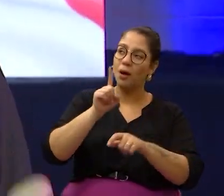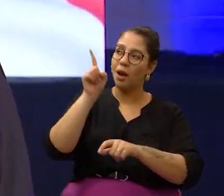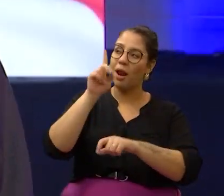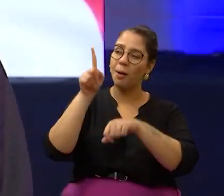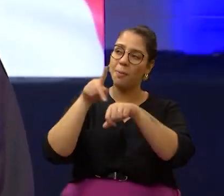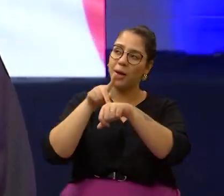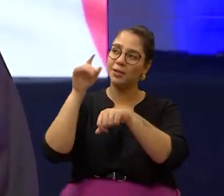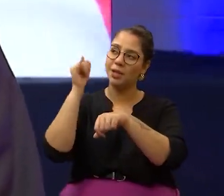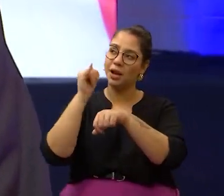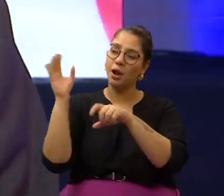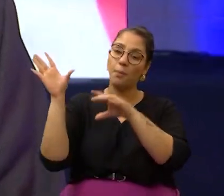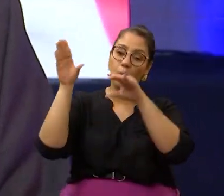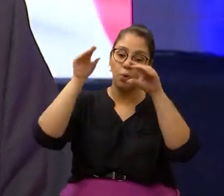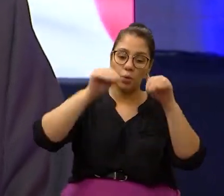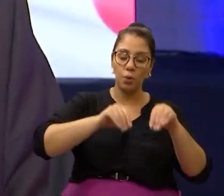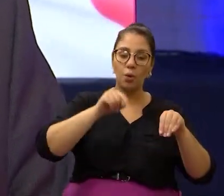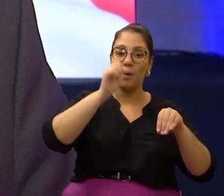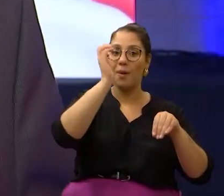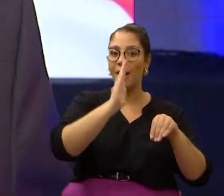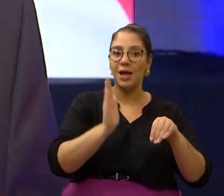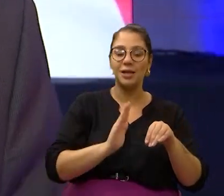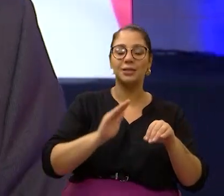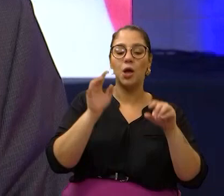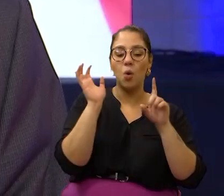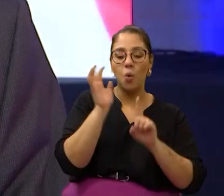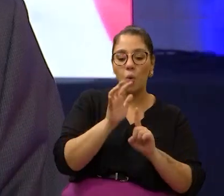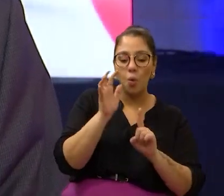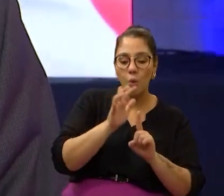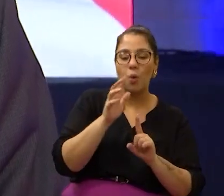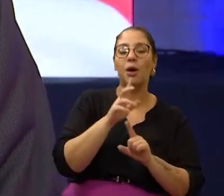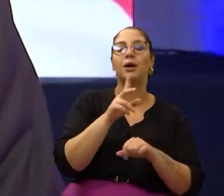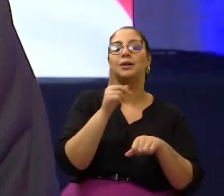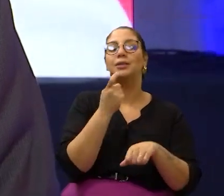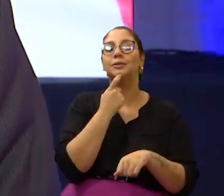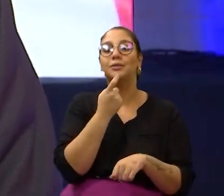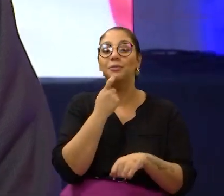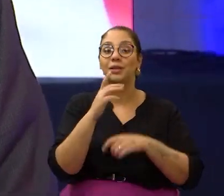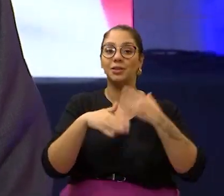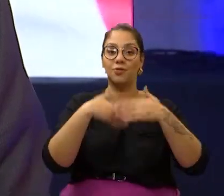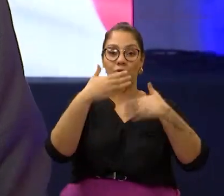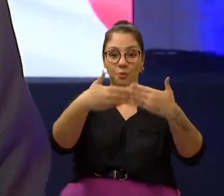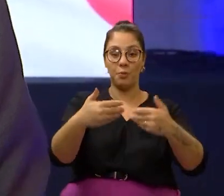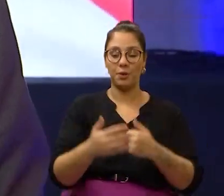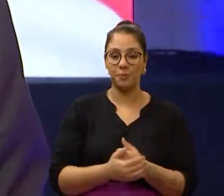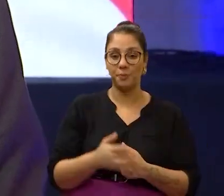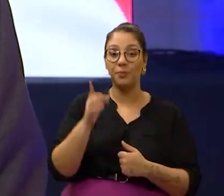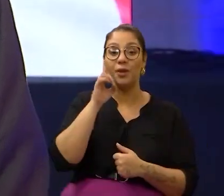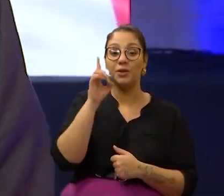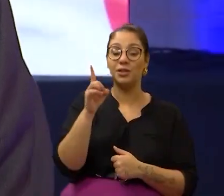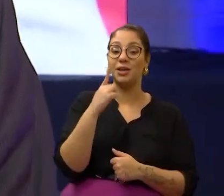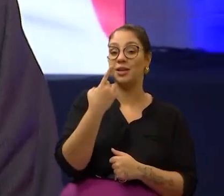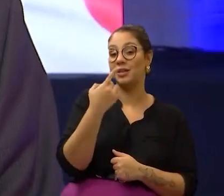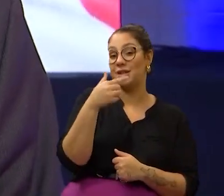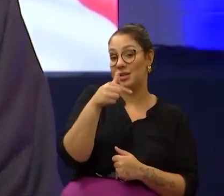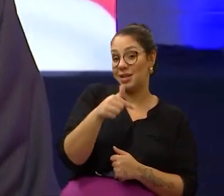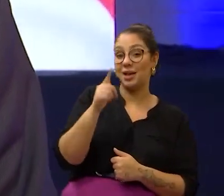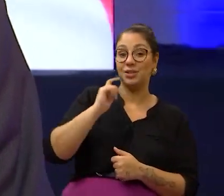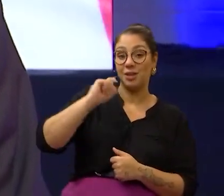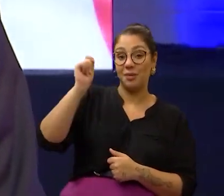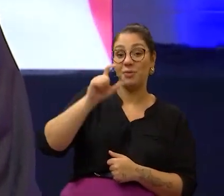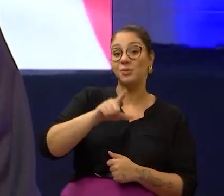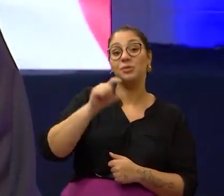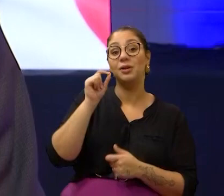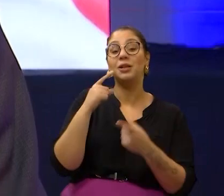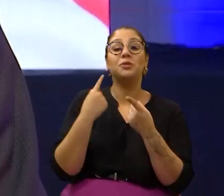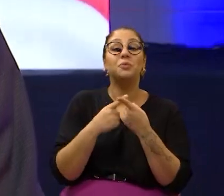e descendentes italianos deram para o desenvolvimento da cidade de Campinas. E a data de 17 de abril foi